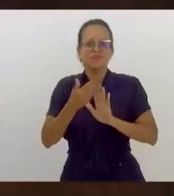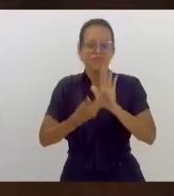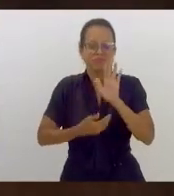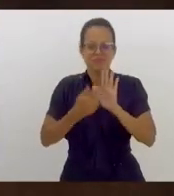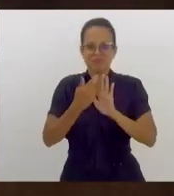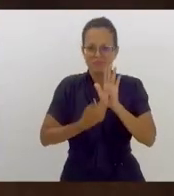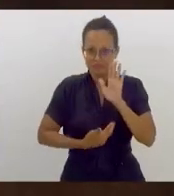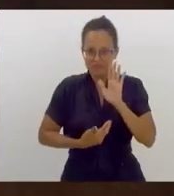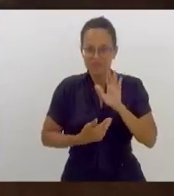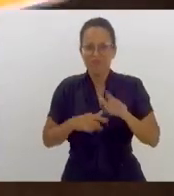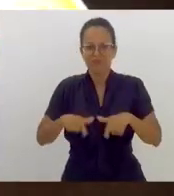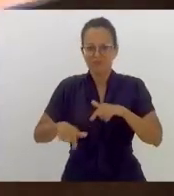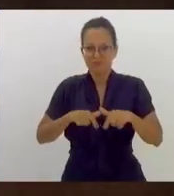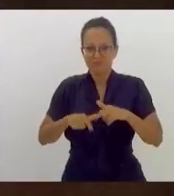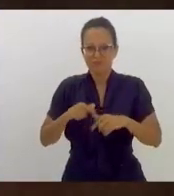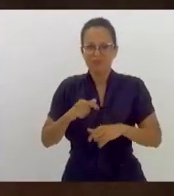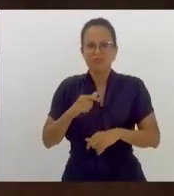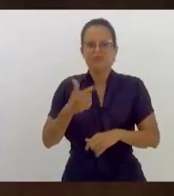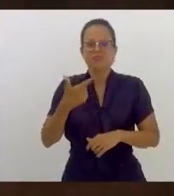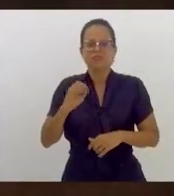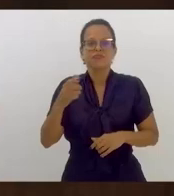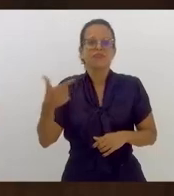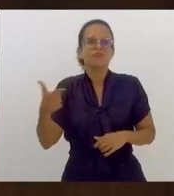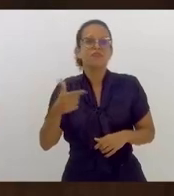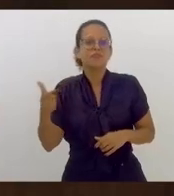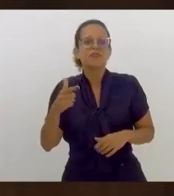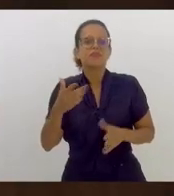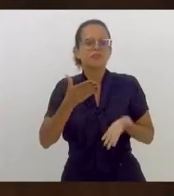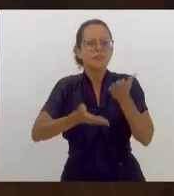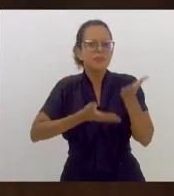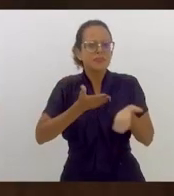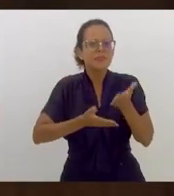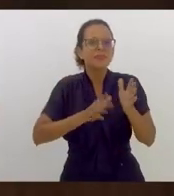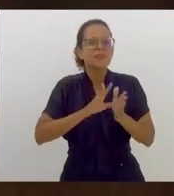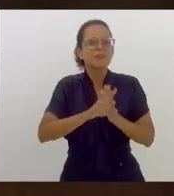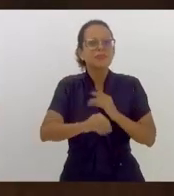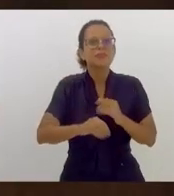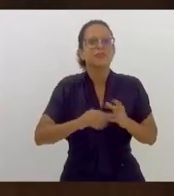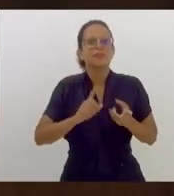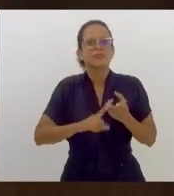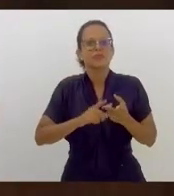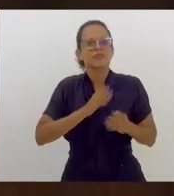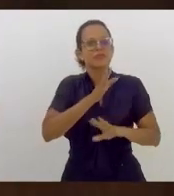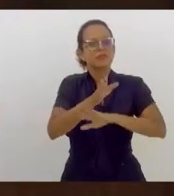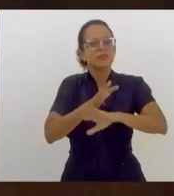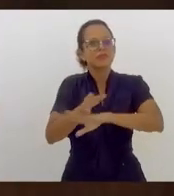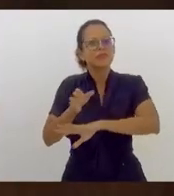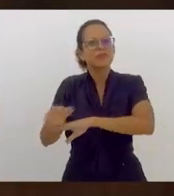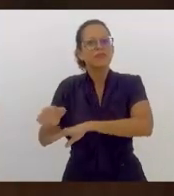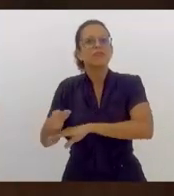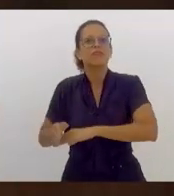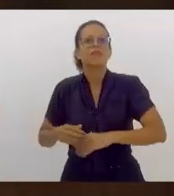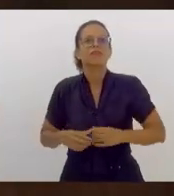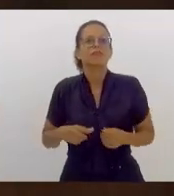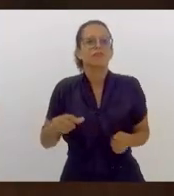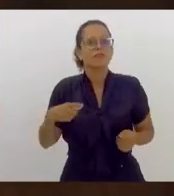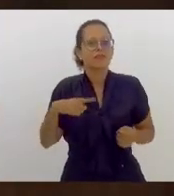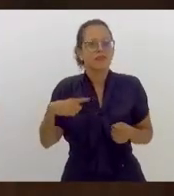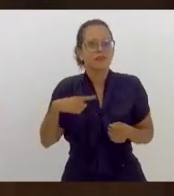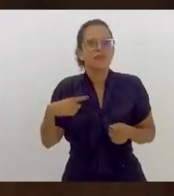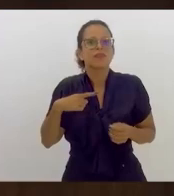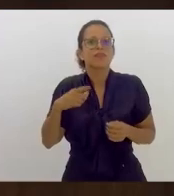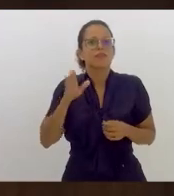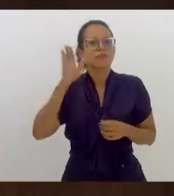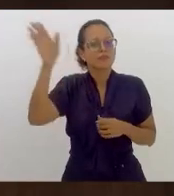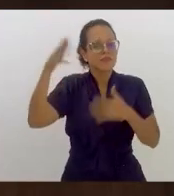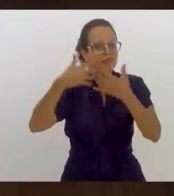trabalho. Em 2022, foram inúmeros atendimentos, diligências, estivemos em situações como a tragédia